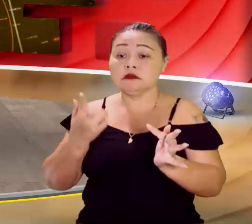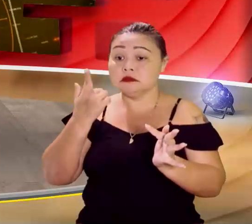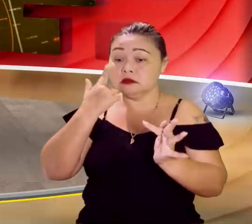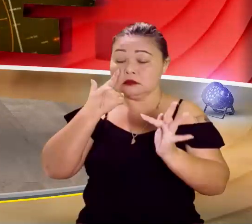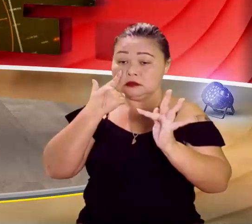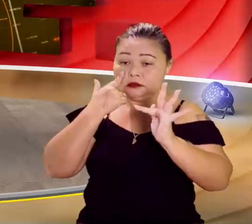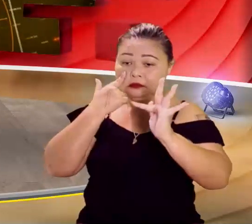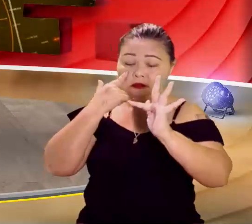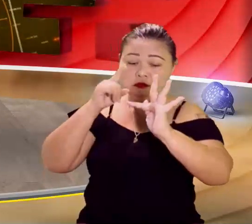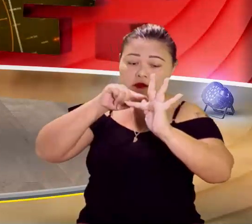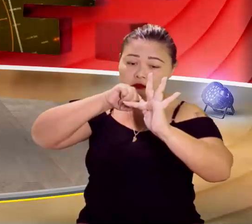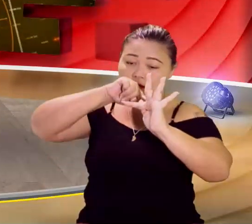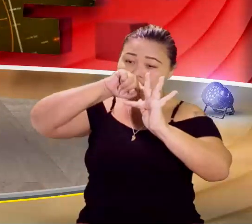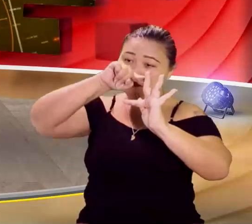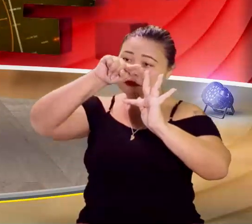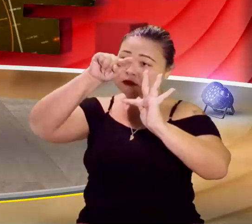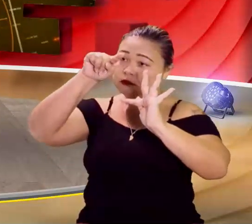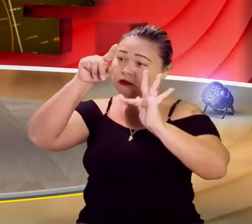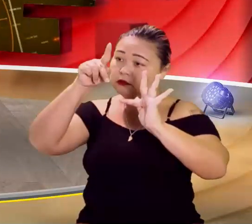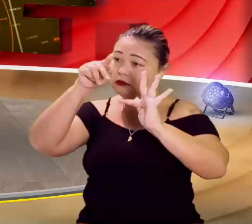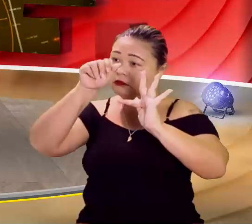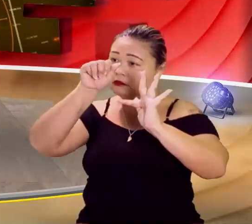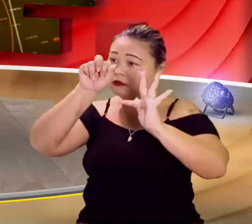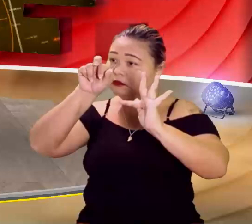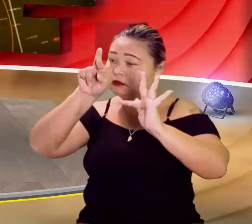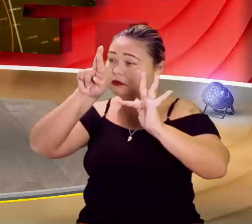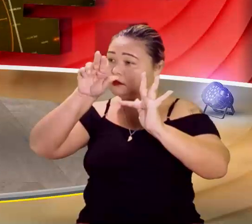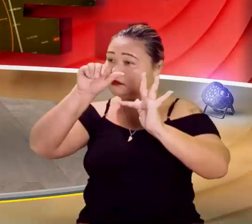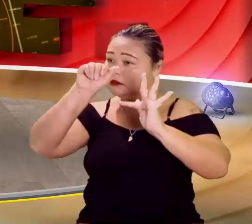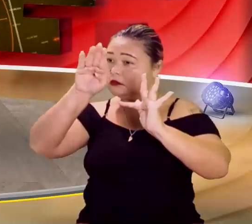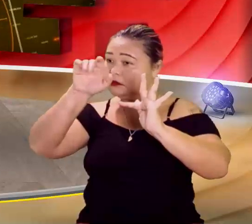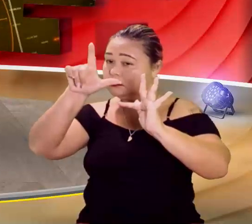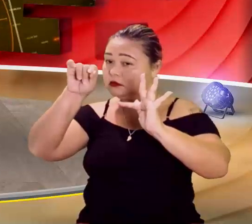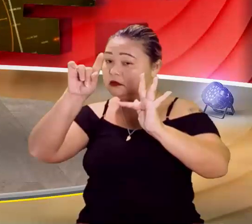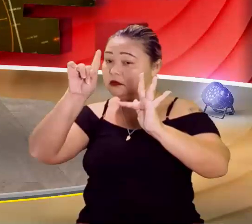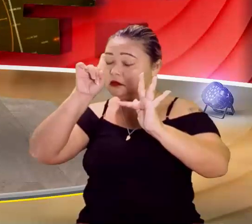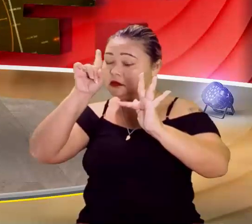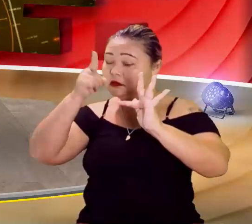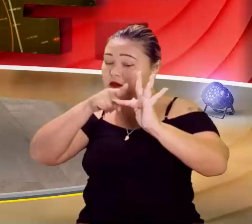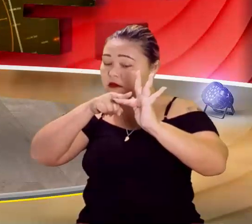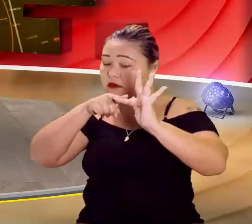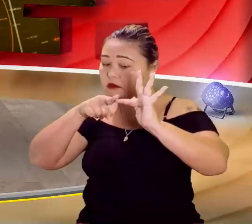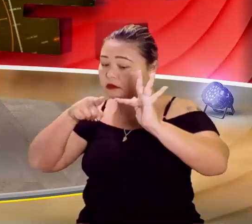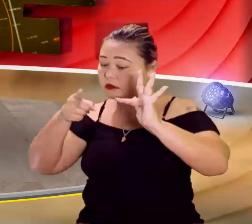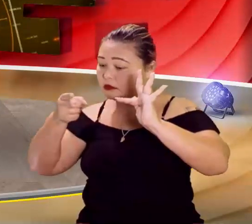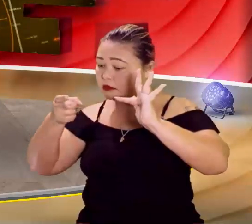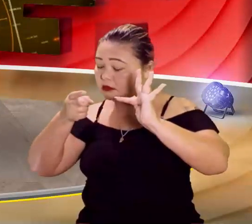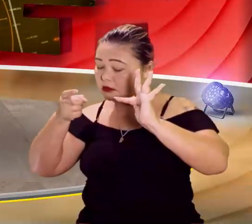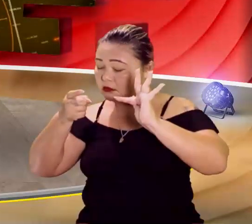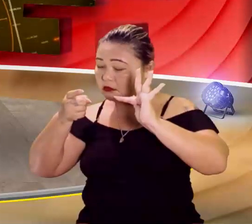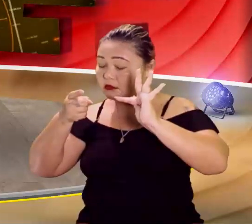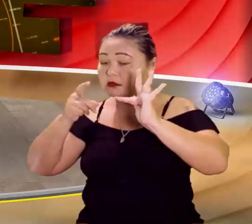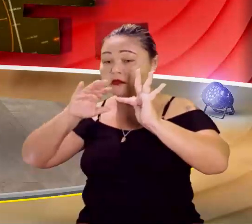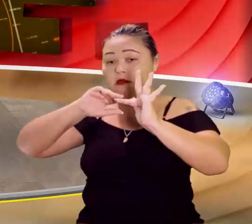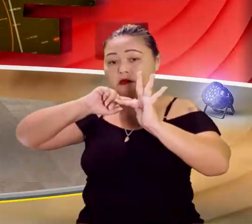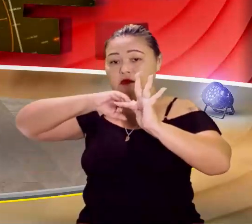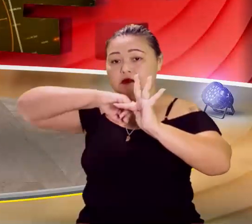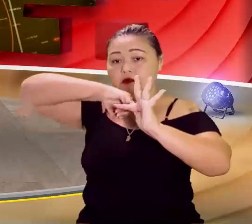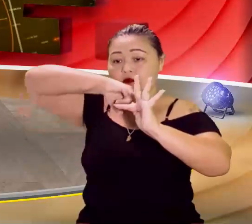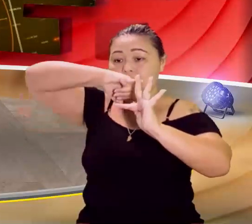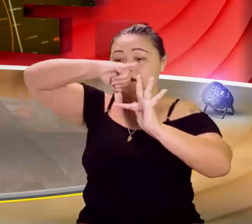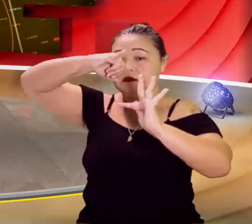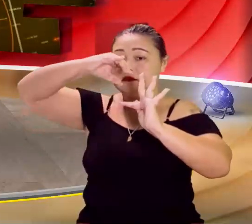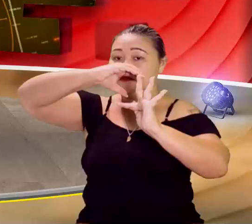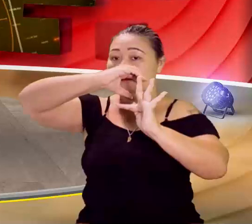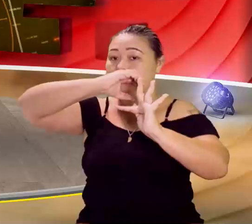olhar a parábola e o eixo x. Se a curva da função, agora fica legal falar curva,